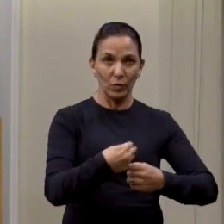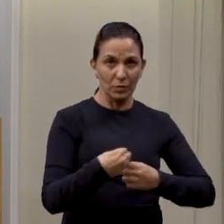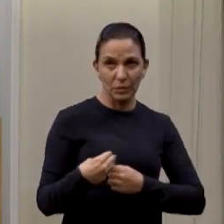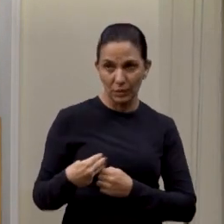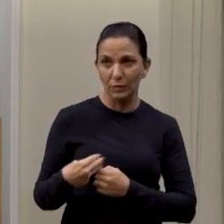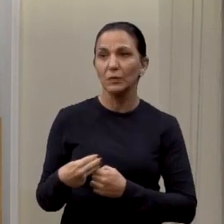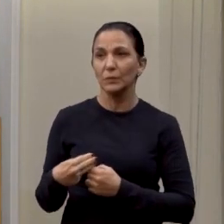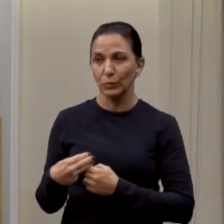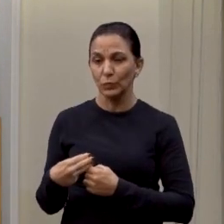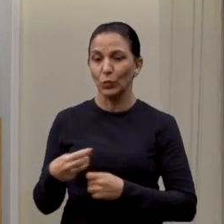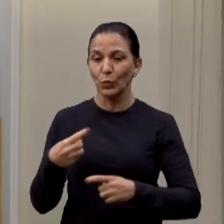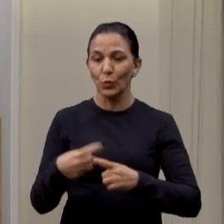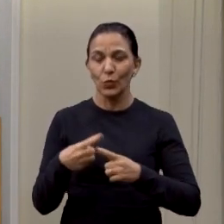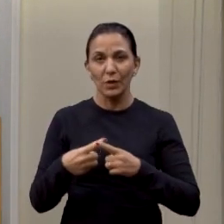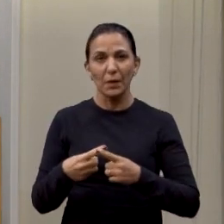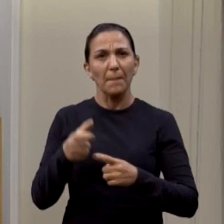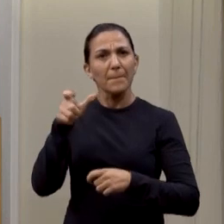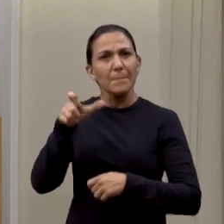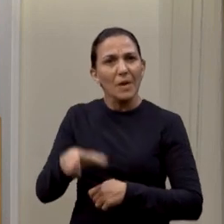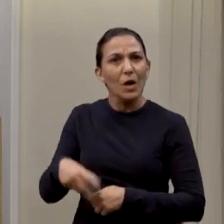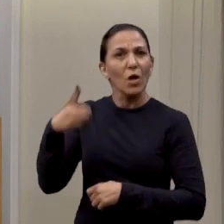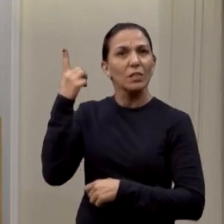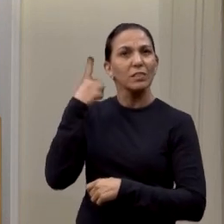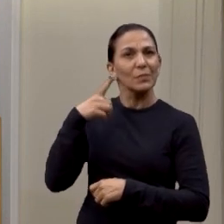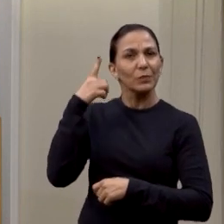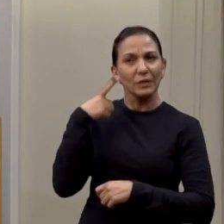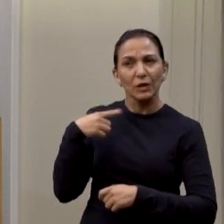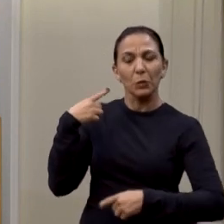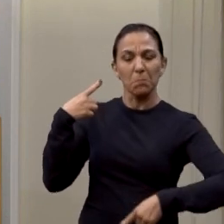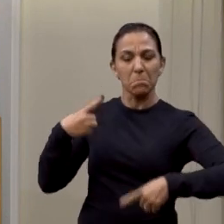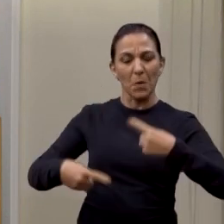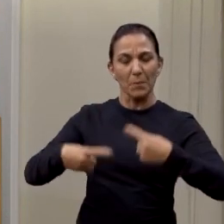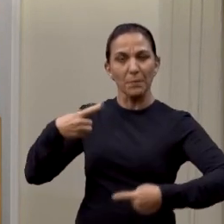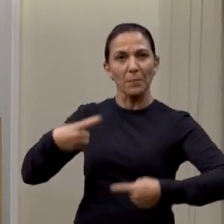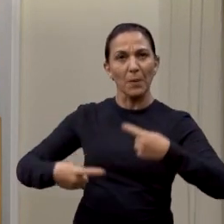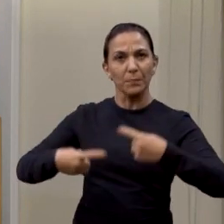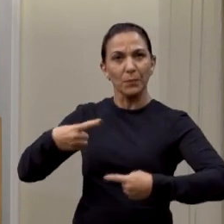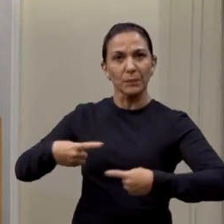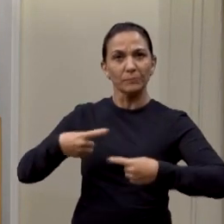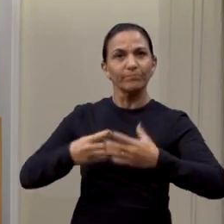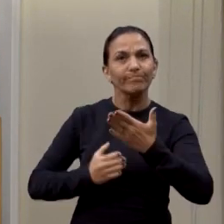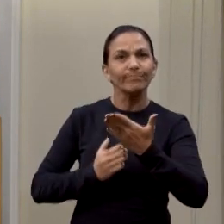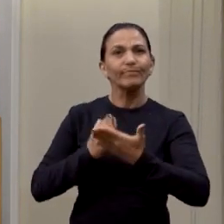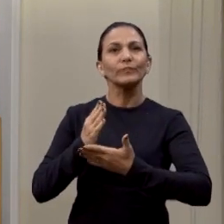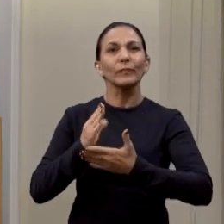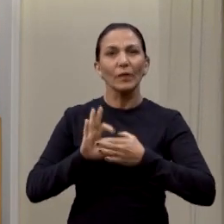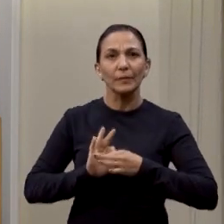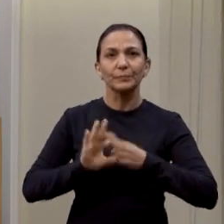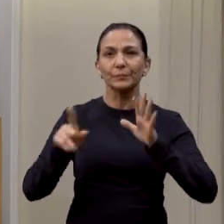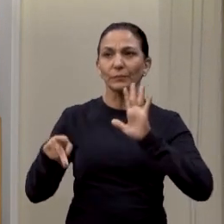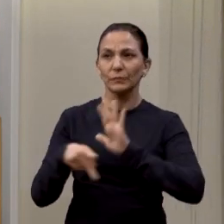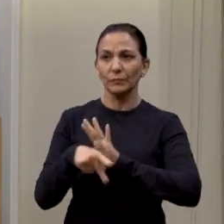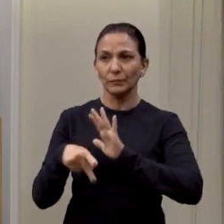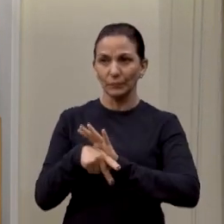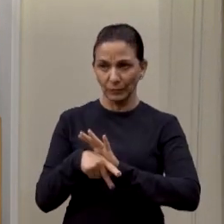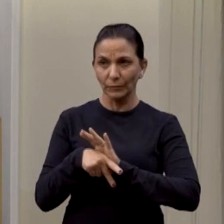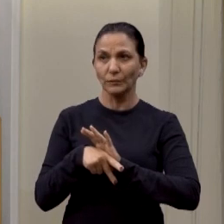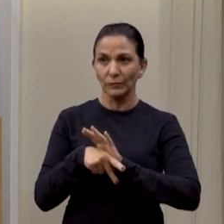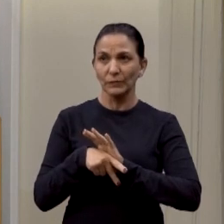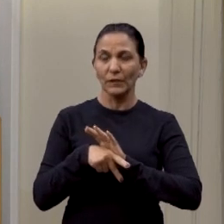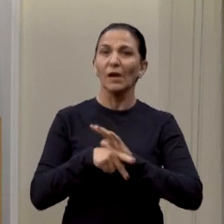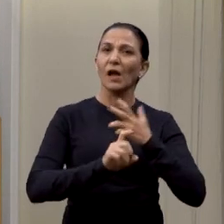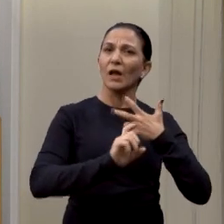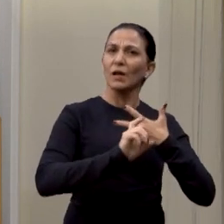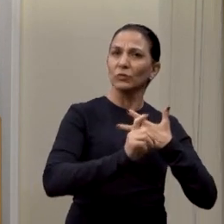Afinal, são os deputados, que fazem as políticas públicas, que deliberam as políticas públicas e enviam para o Executivo